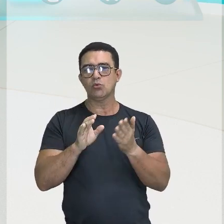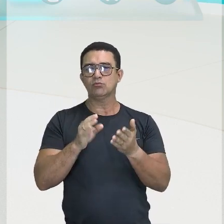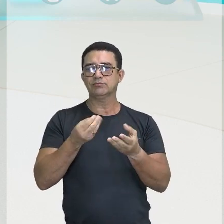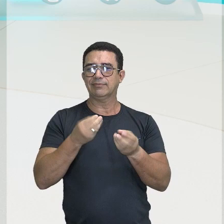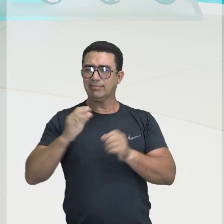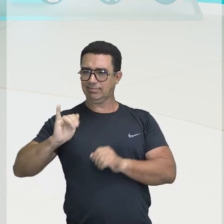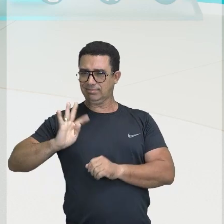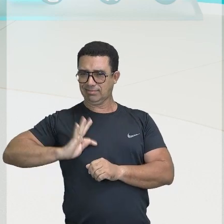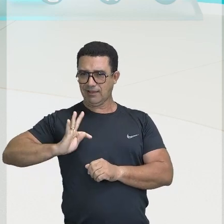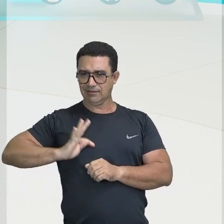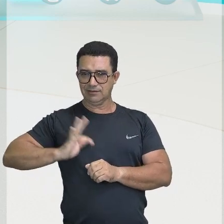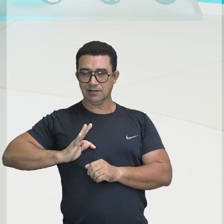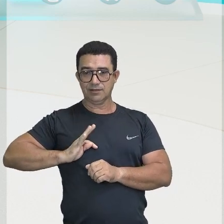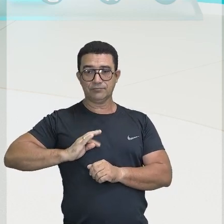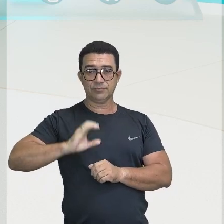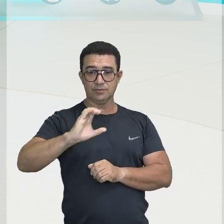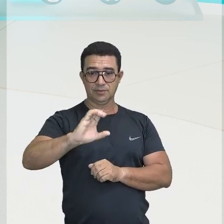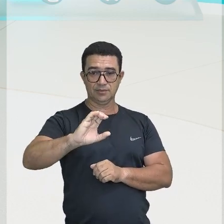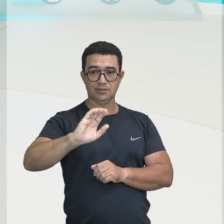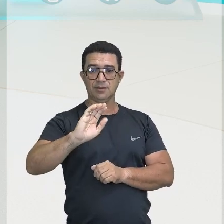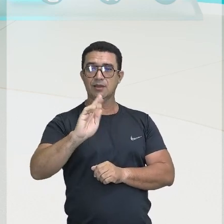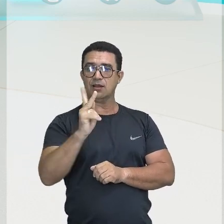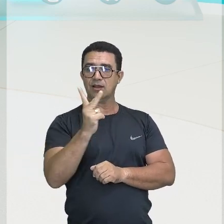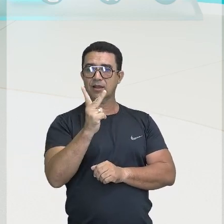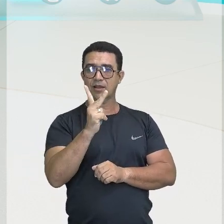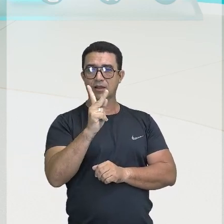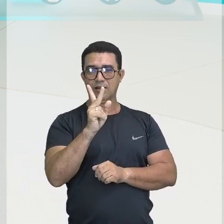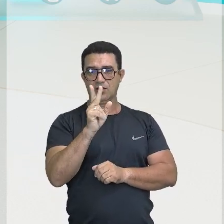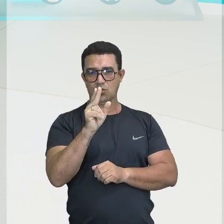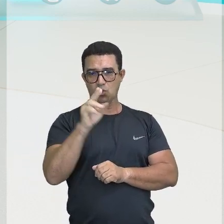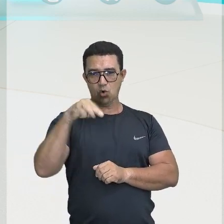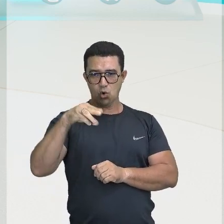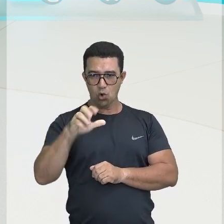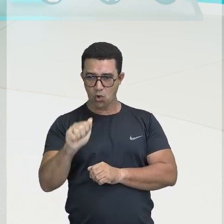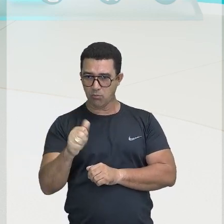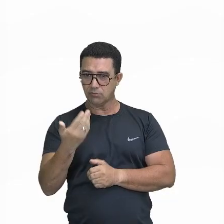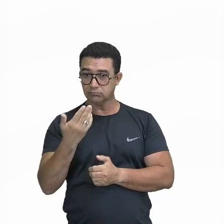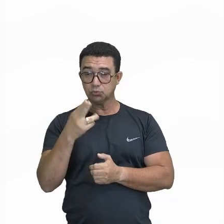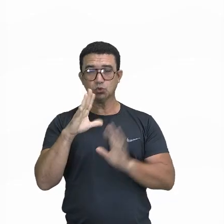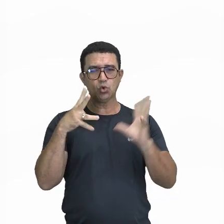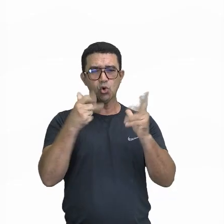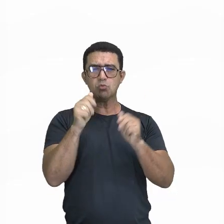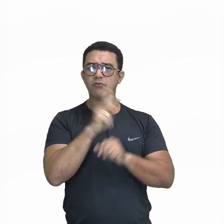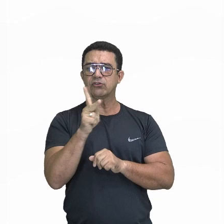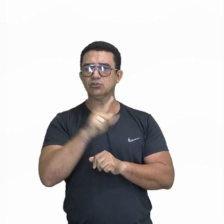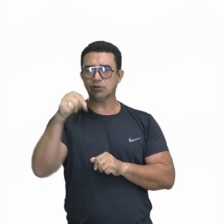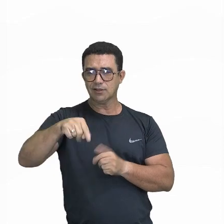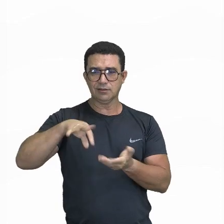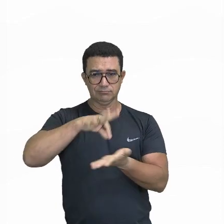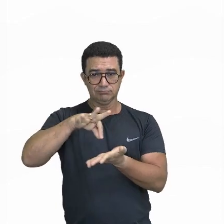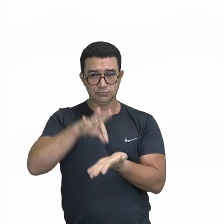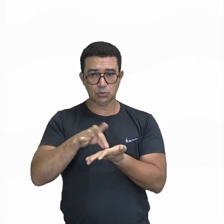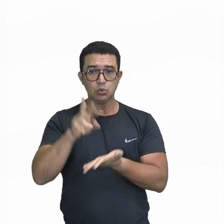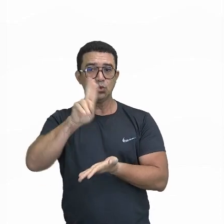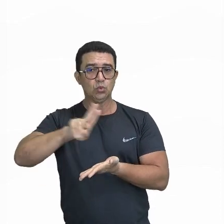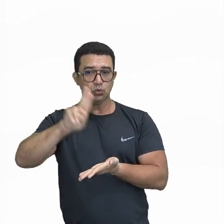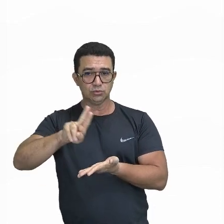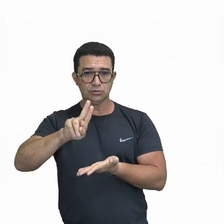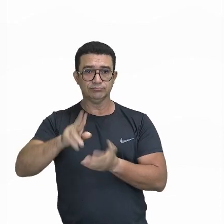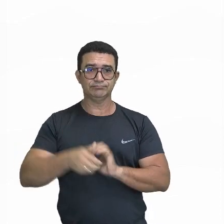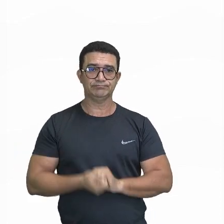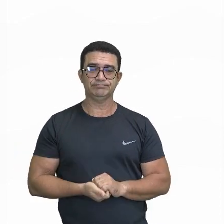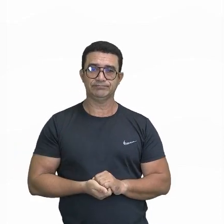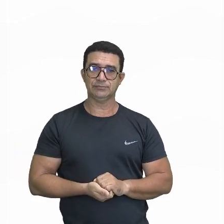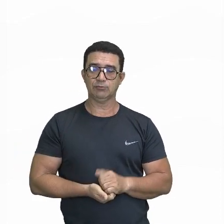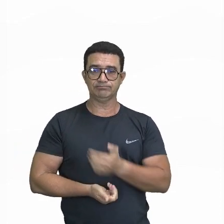que todos os professores aqui do Centro de Mídias utilizam. Então, através dessa técnica, nós